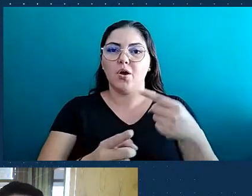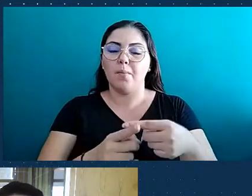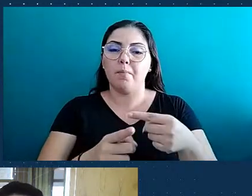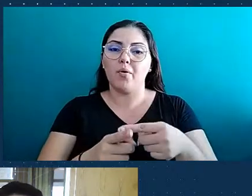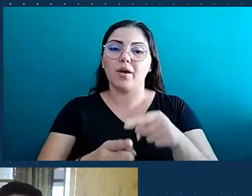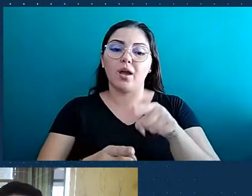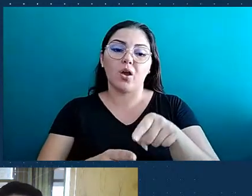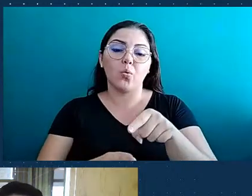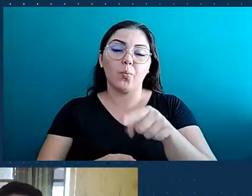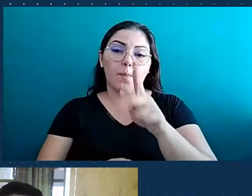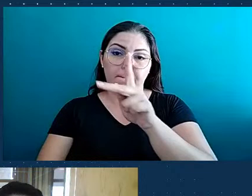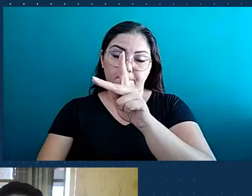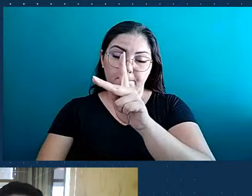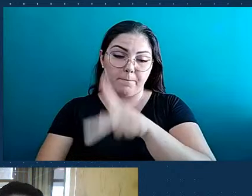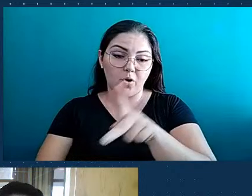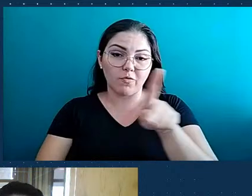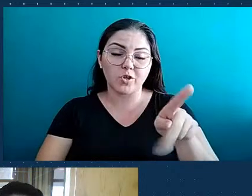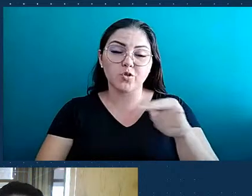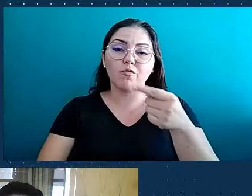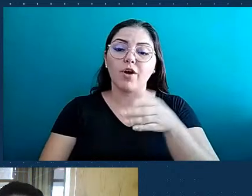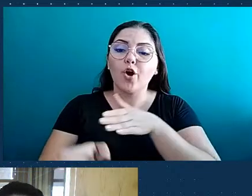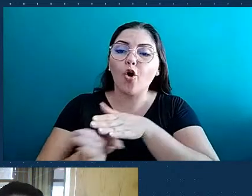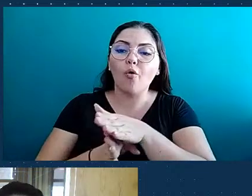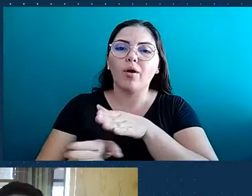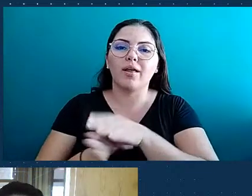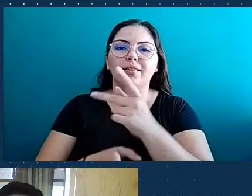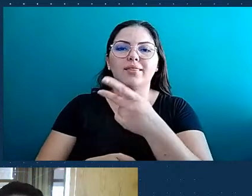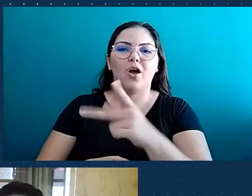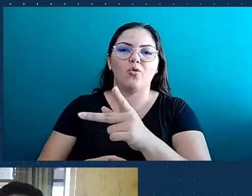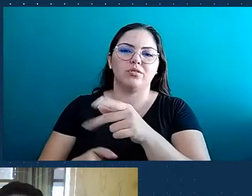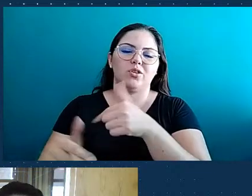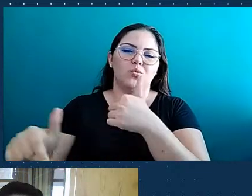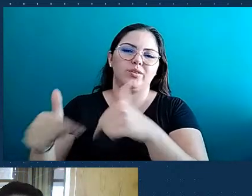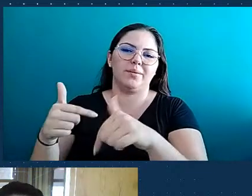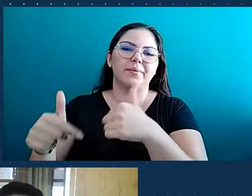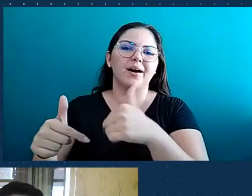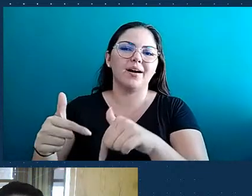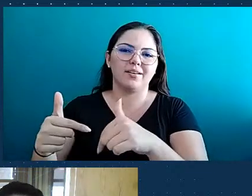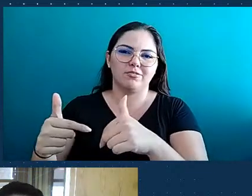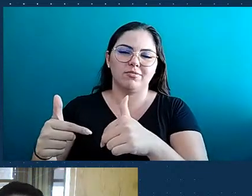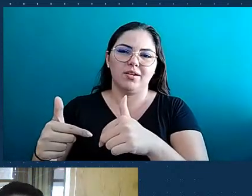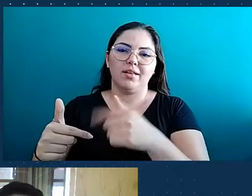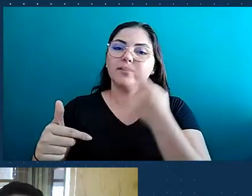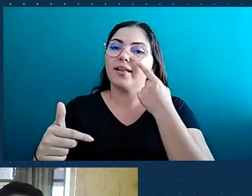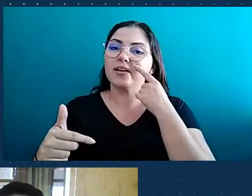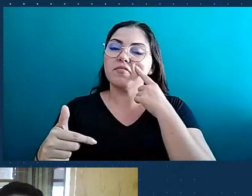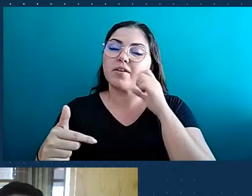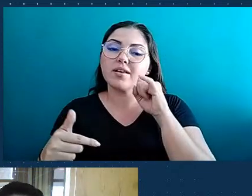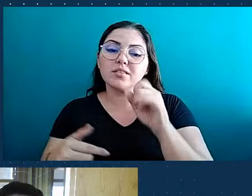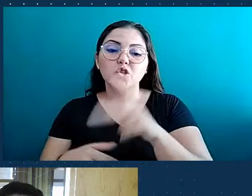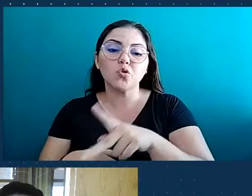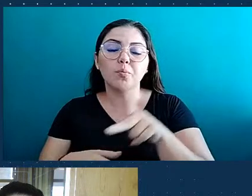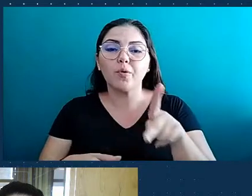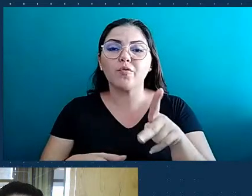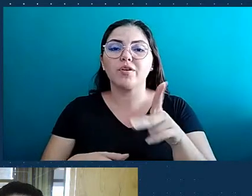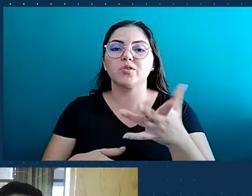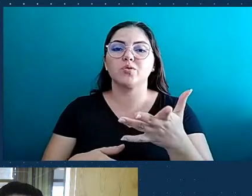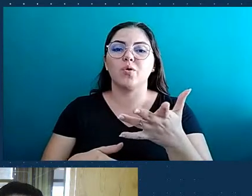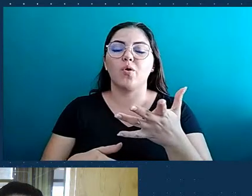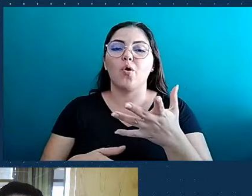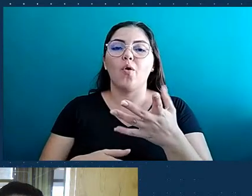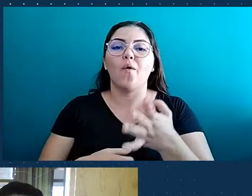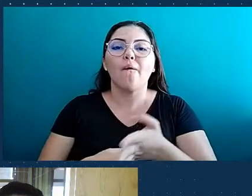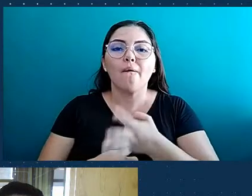linha. E aí ele tem que ver se o seu projeto tem a ver com o tema que ele aborda, que ele estuda, né? É,